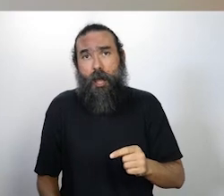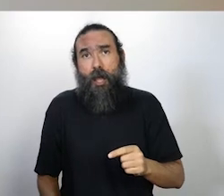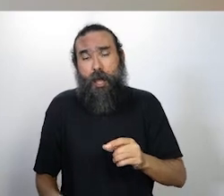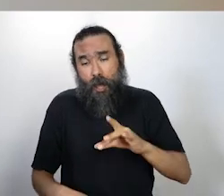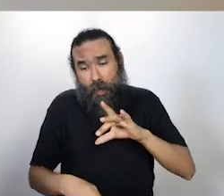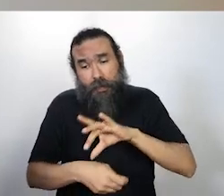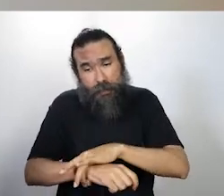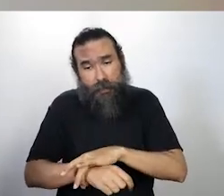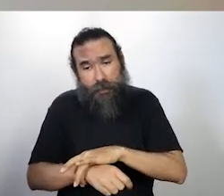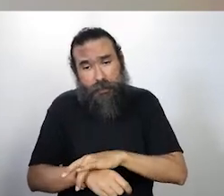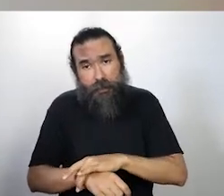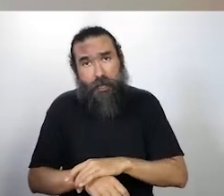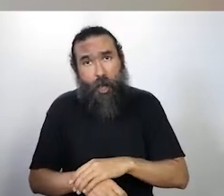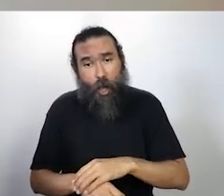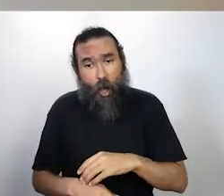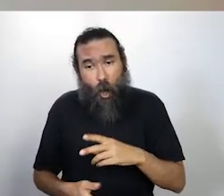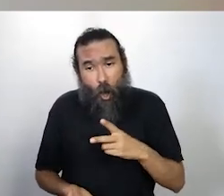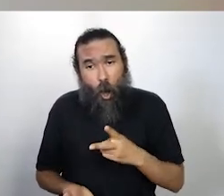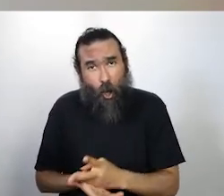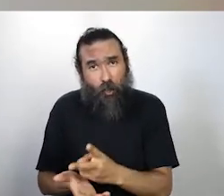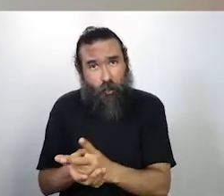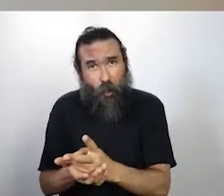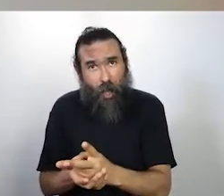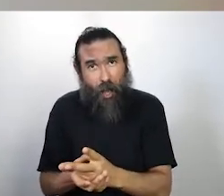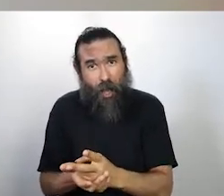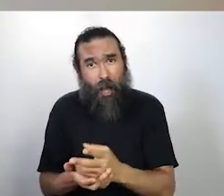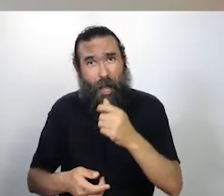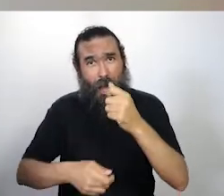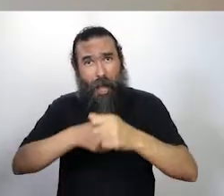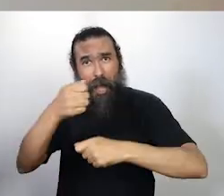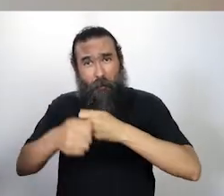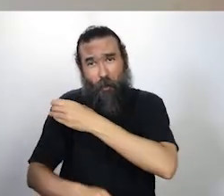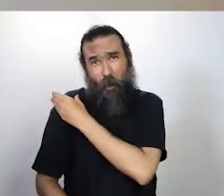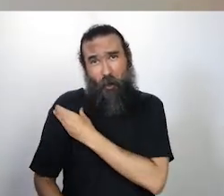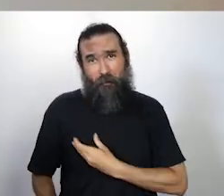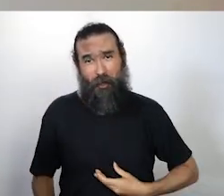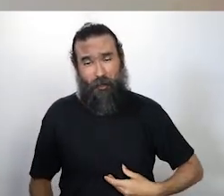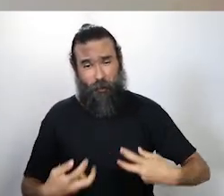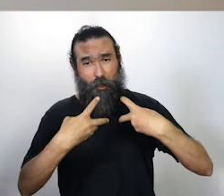da roda do capitalismo, que só assassina pessoas o tempo inteiro?